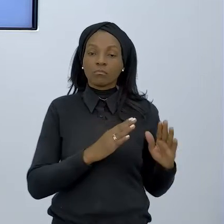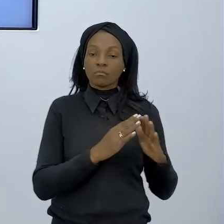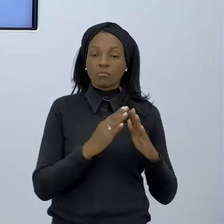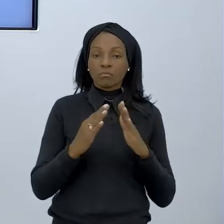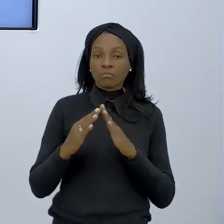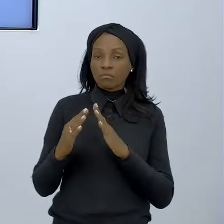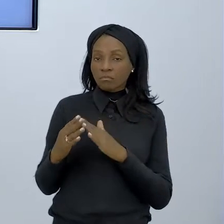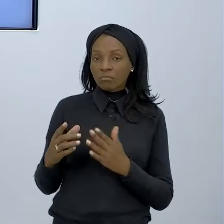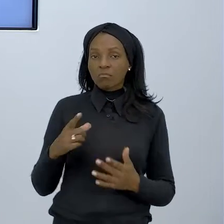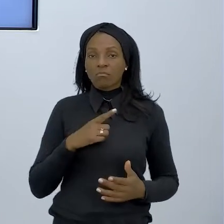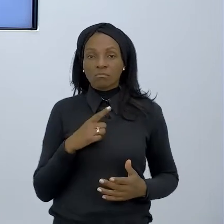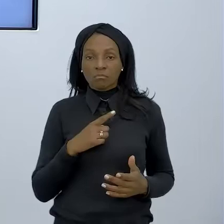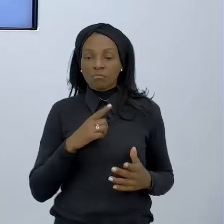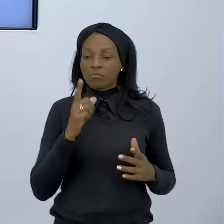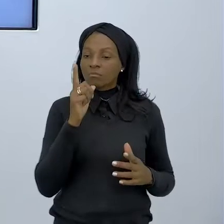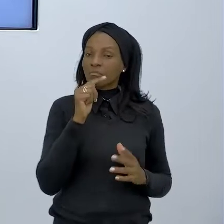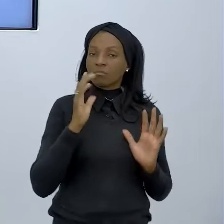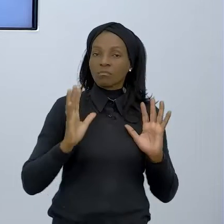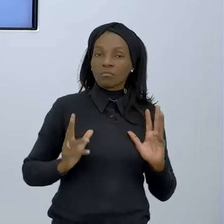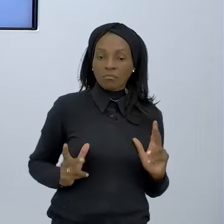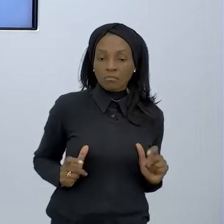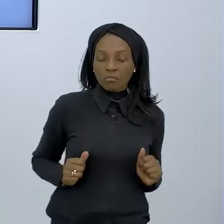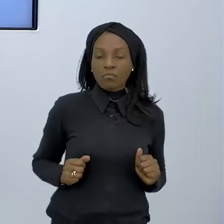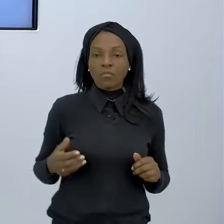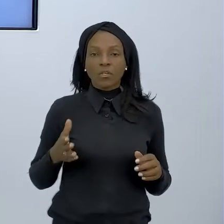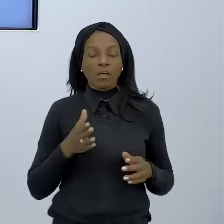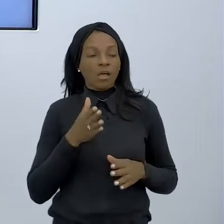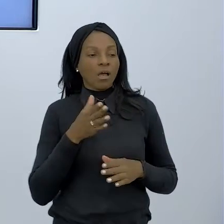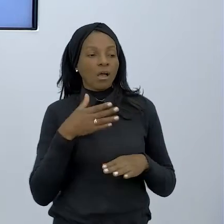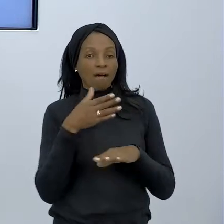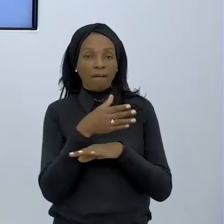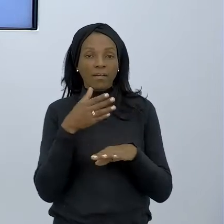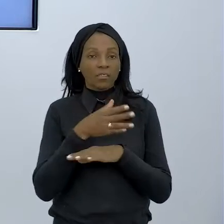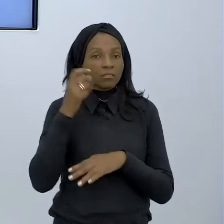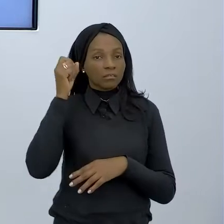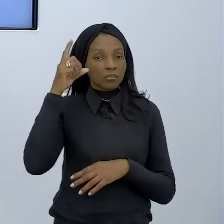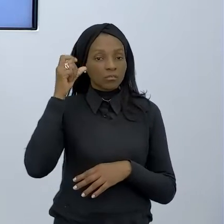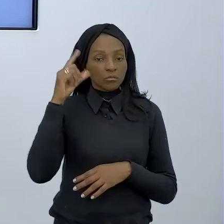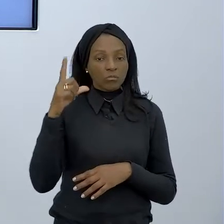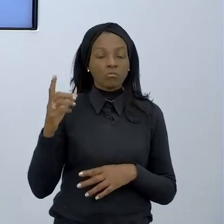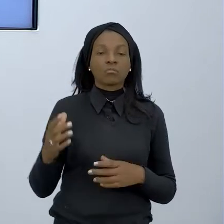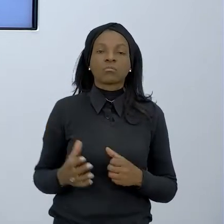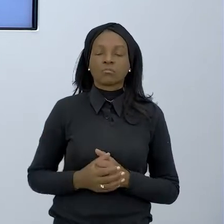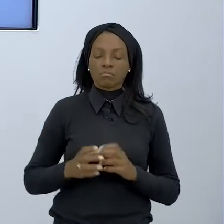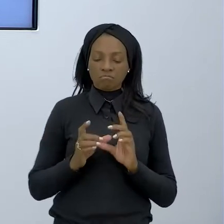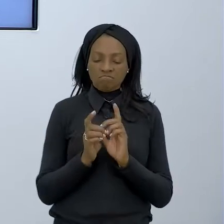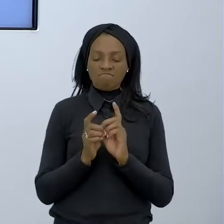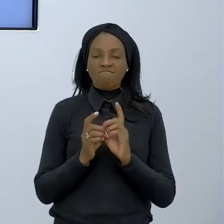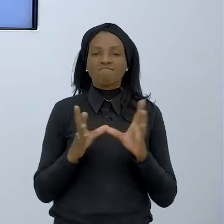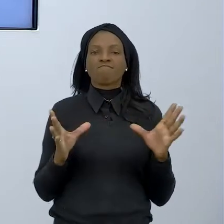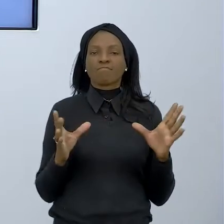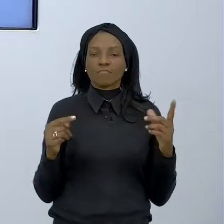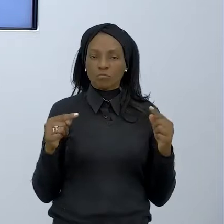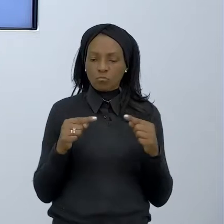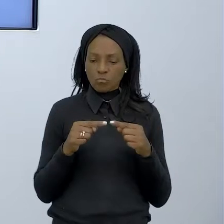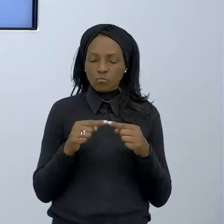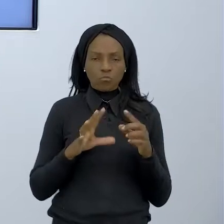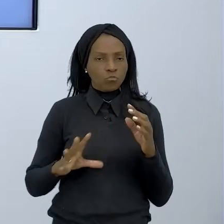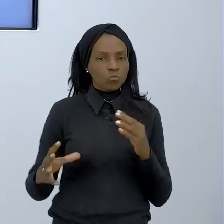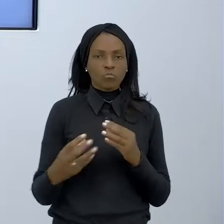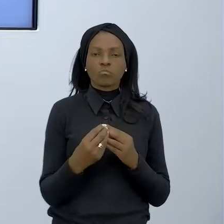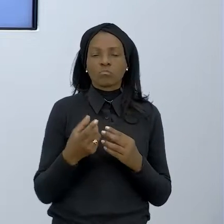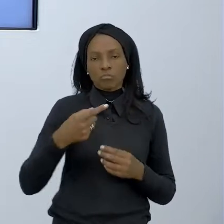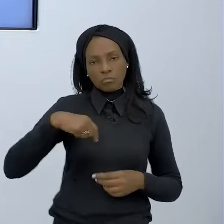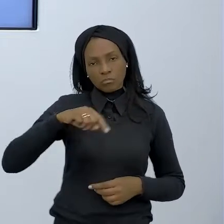moradia, saneamento básico, acesso à cultura. É esse tipo de democracia que a gente está